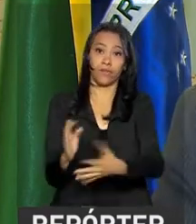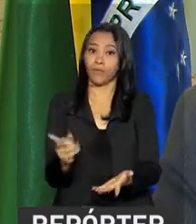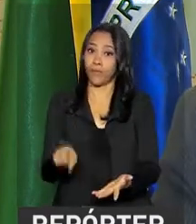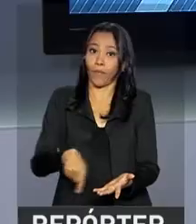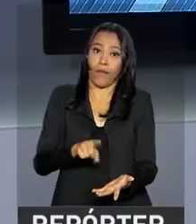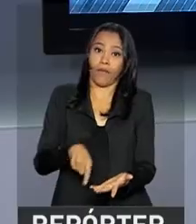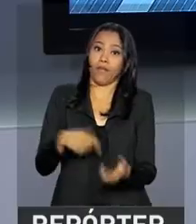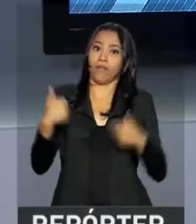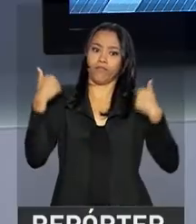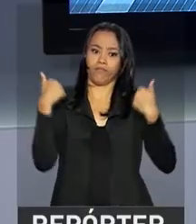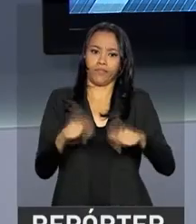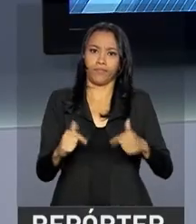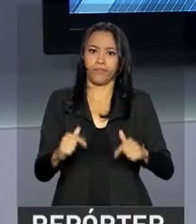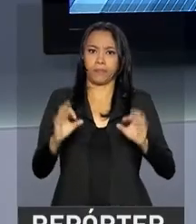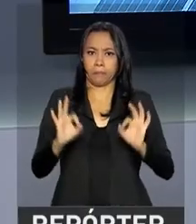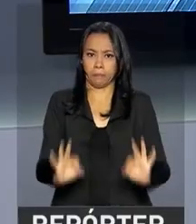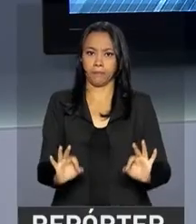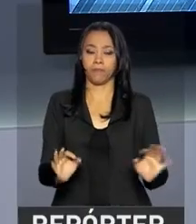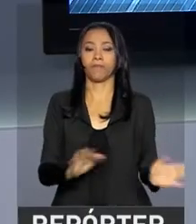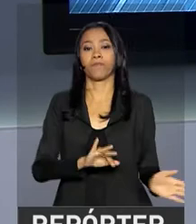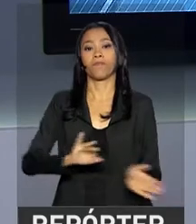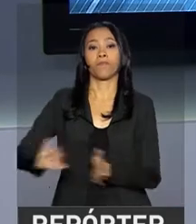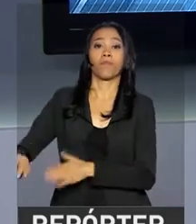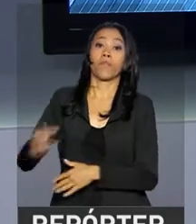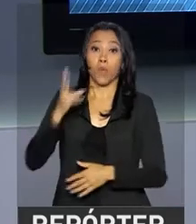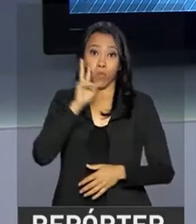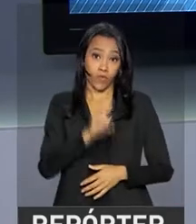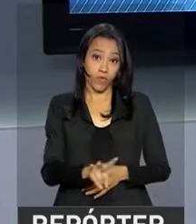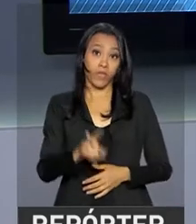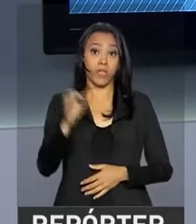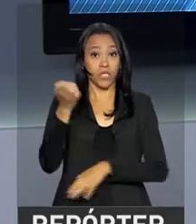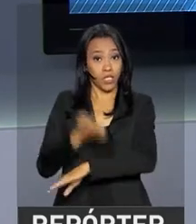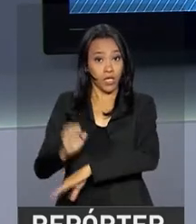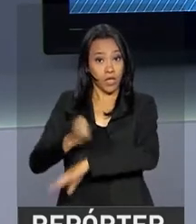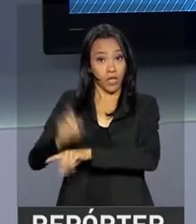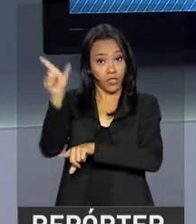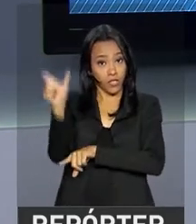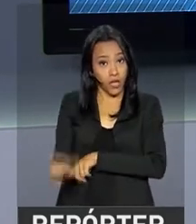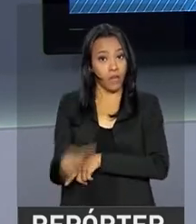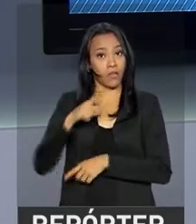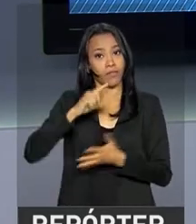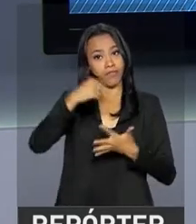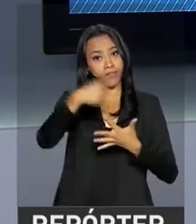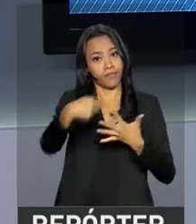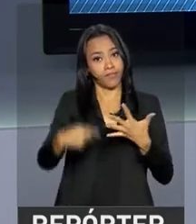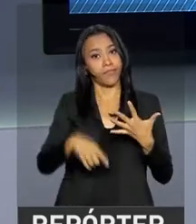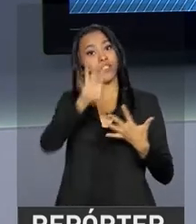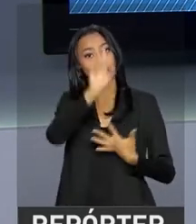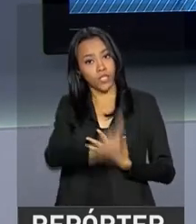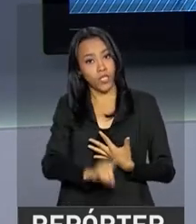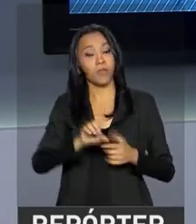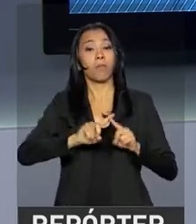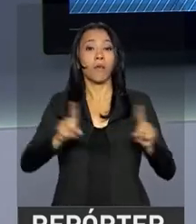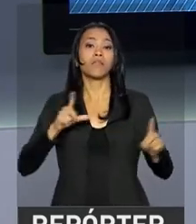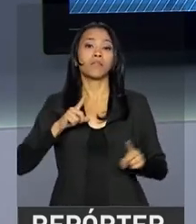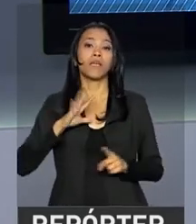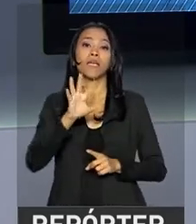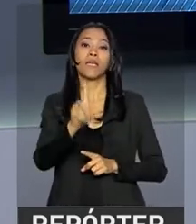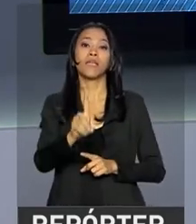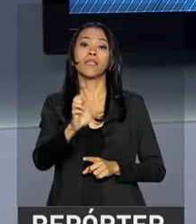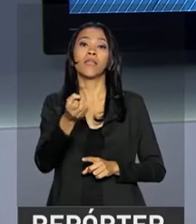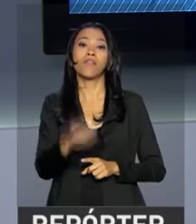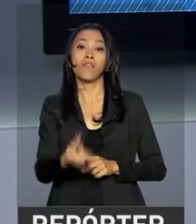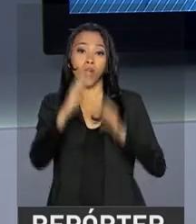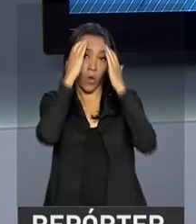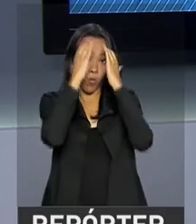estagiário como vemos a reportagem estagiários têm uma série de direitos mas também deveres também como cumprir a carga horária